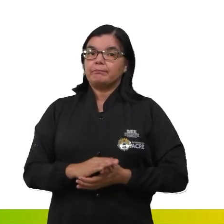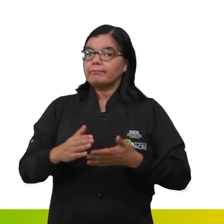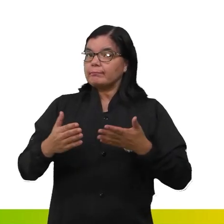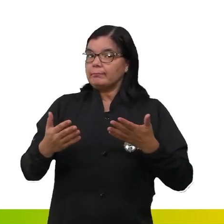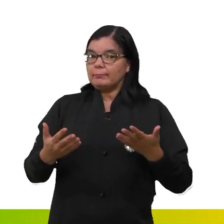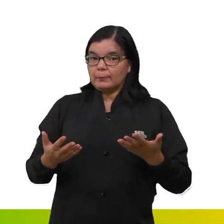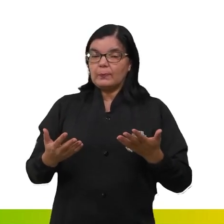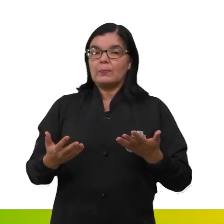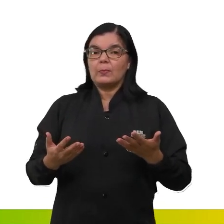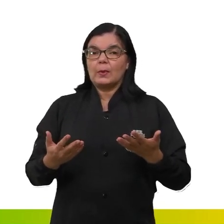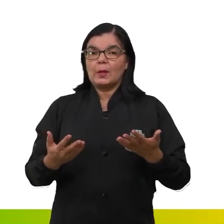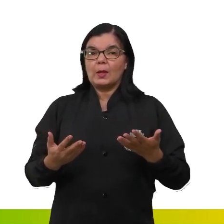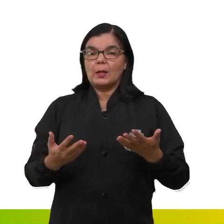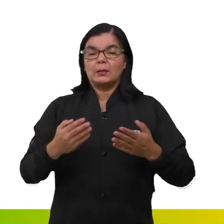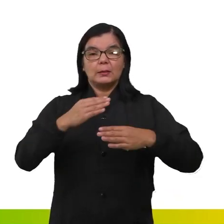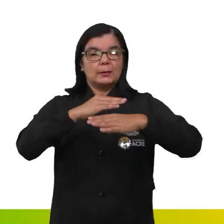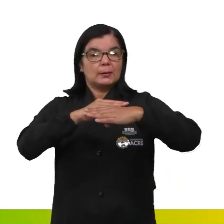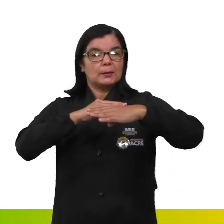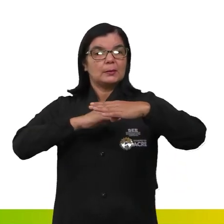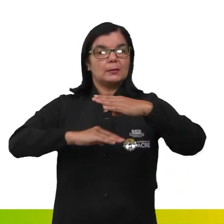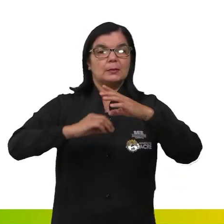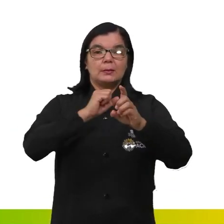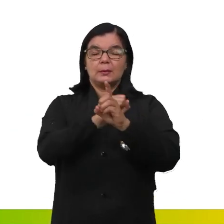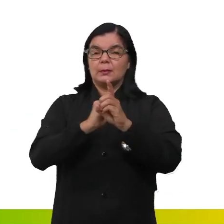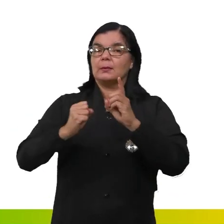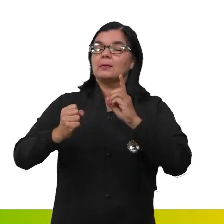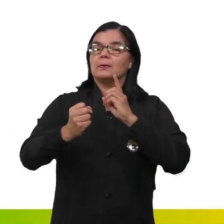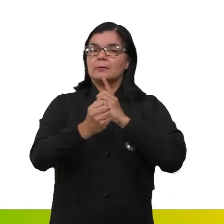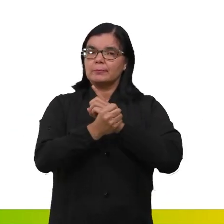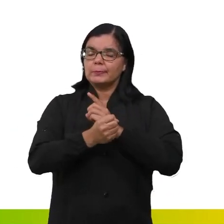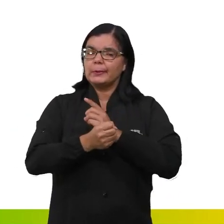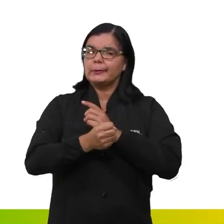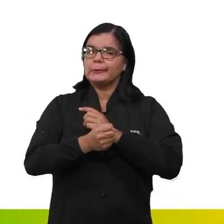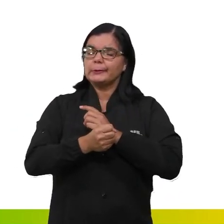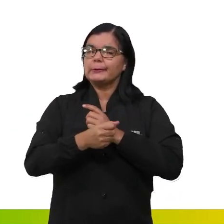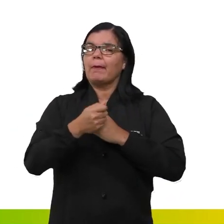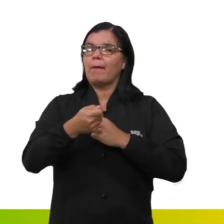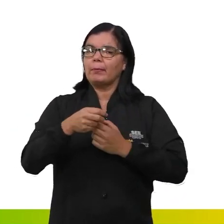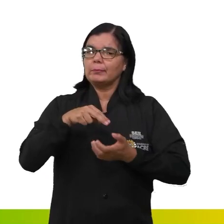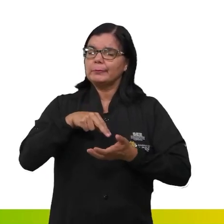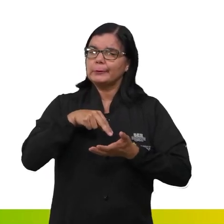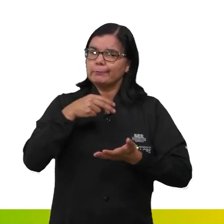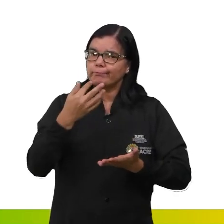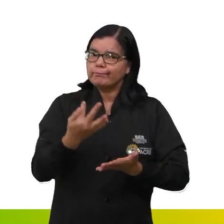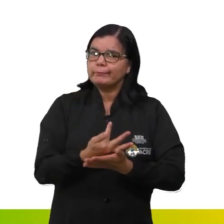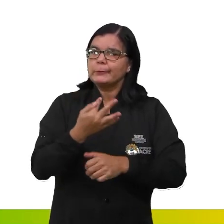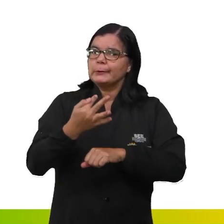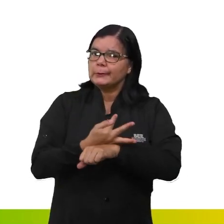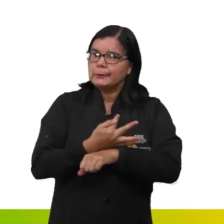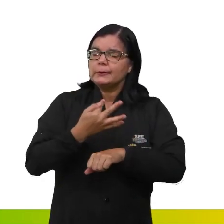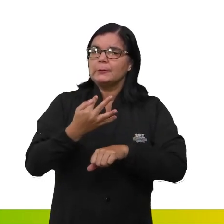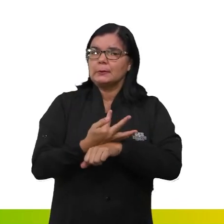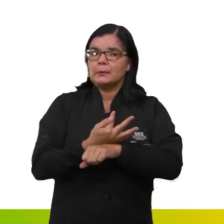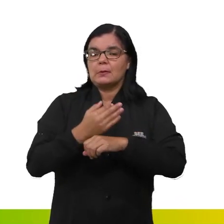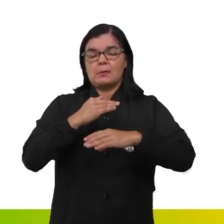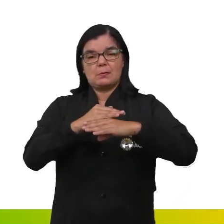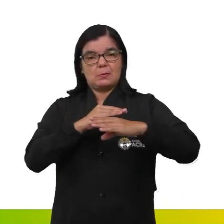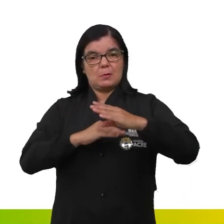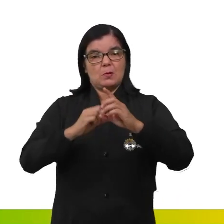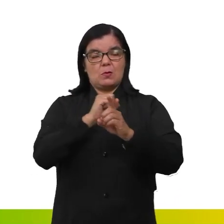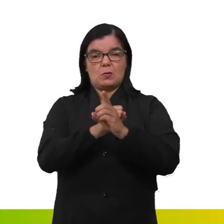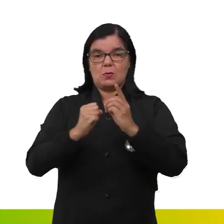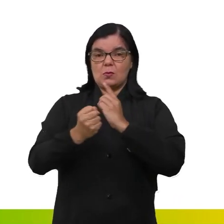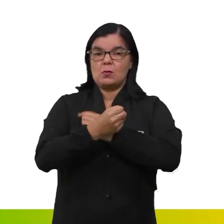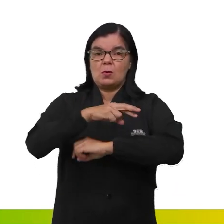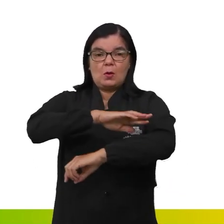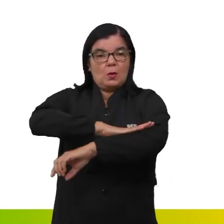Então, a questão das desigualdades sociais persiste, a desigualdade social,